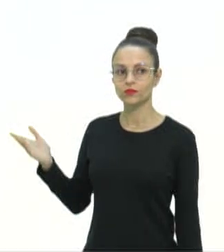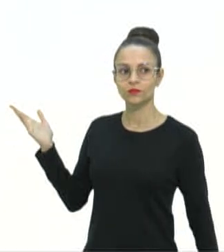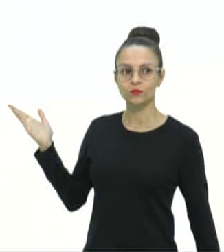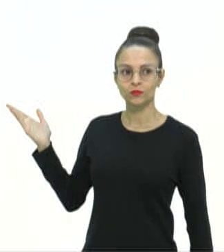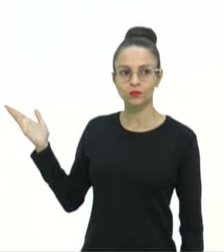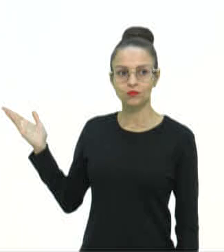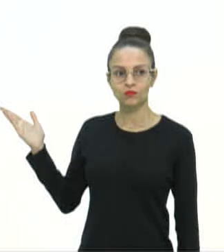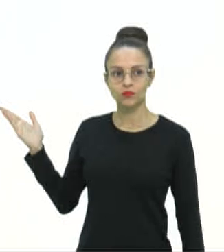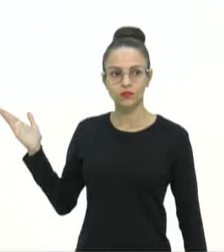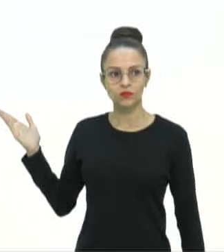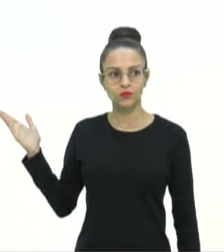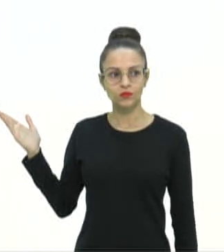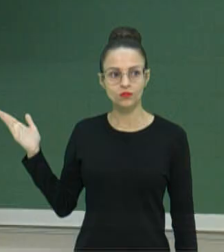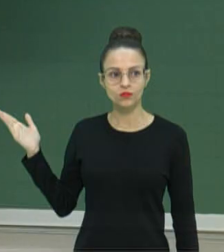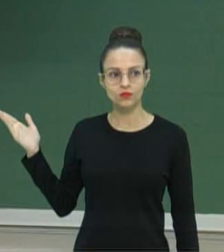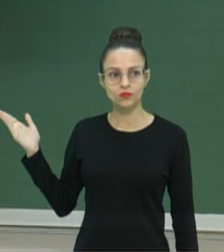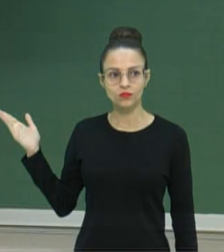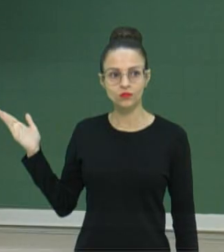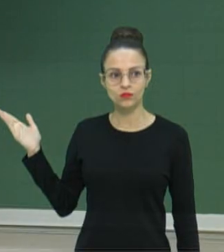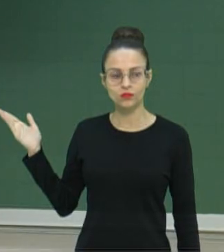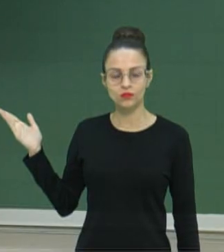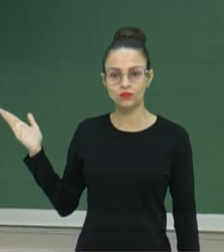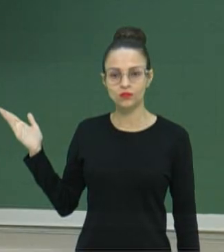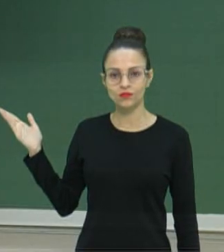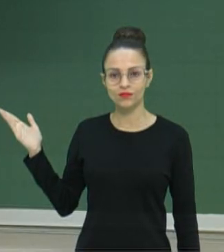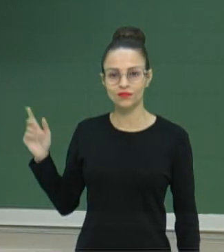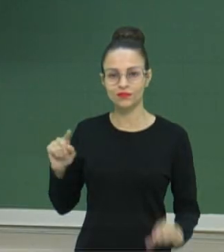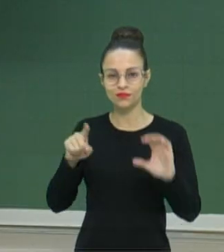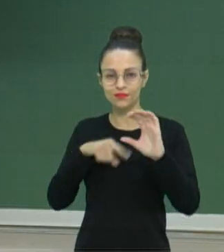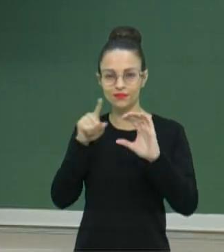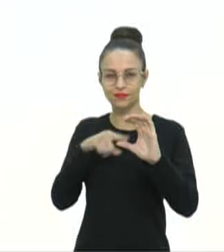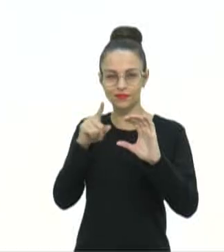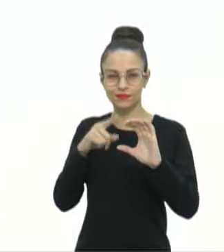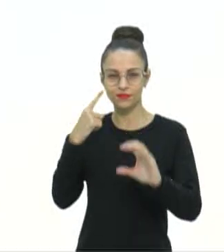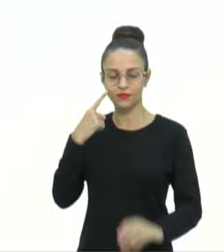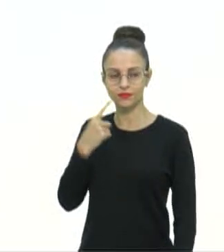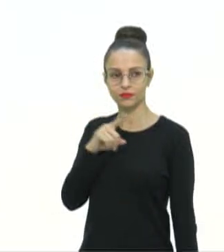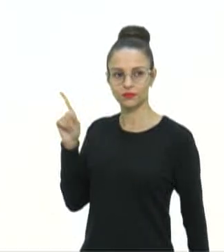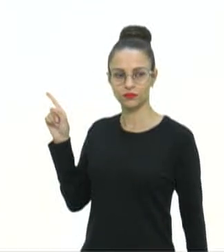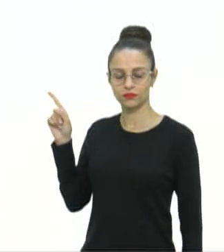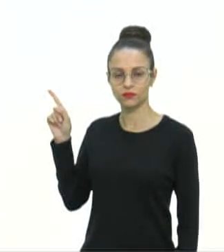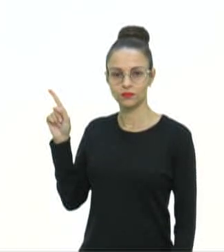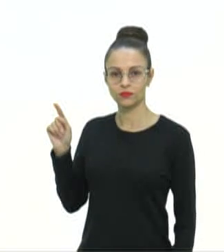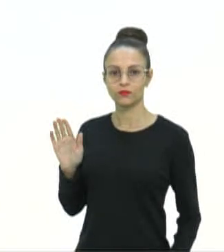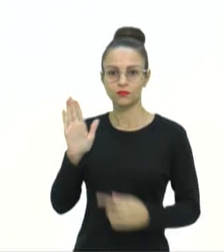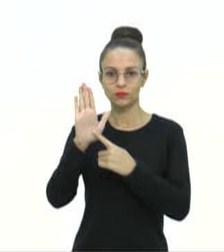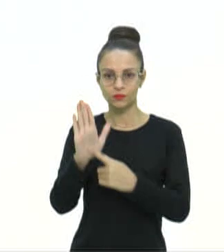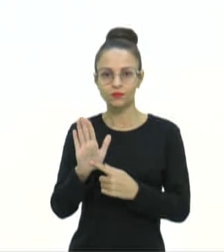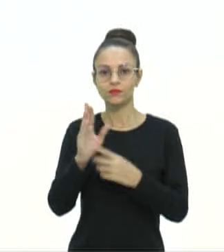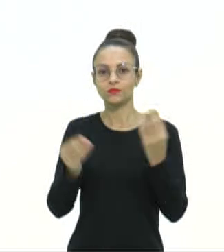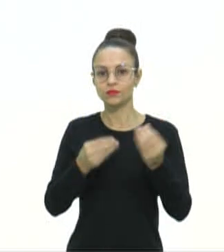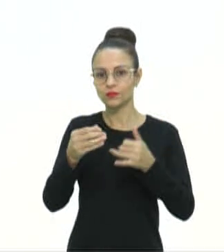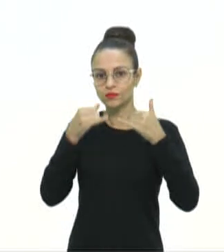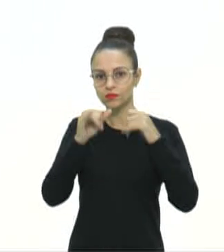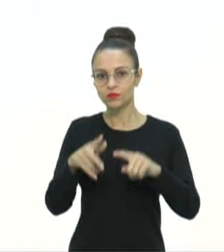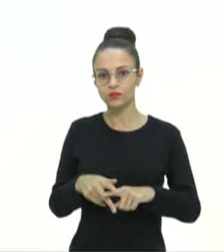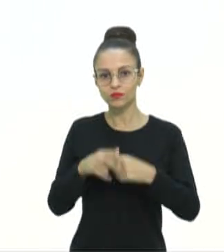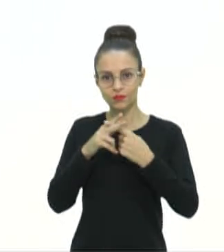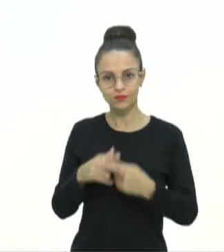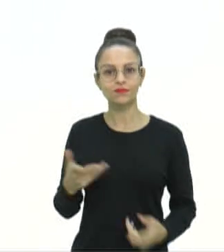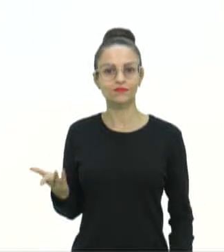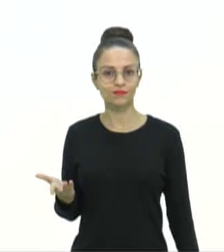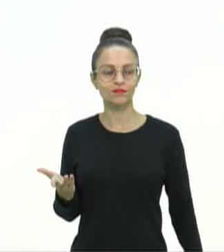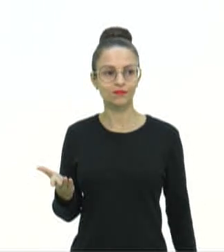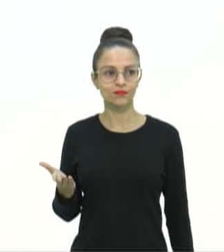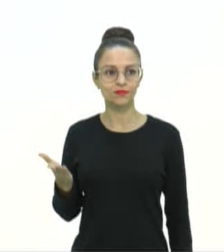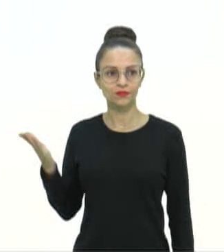Nós temos aqui um GIF, né, que mostra um exemplo, né, uma aplicação da energia mecânica, né? E quase